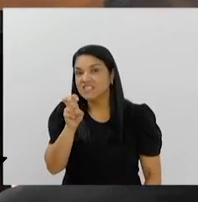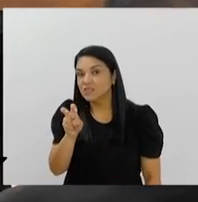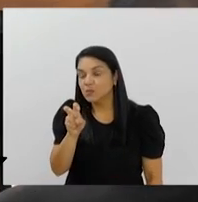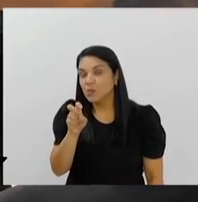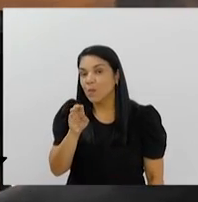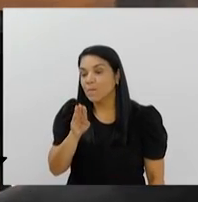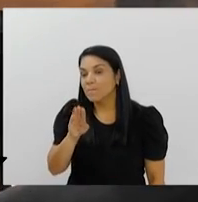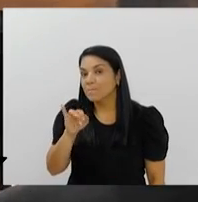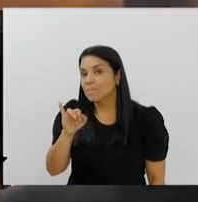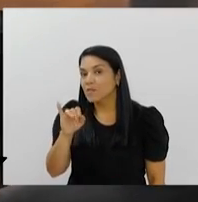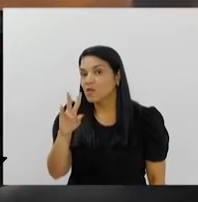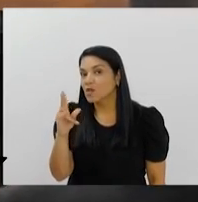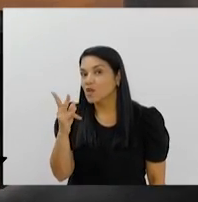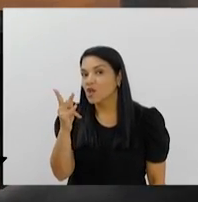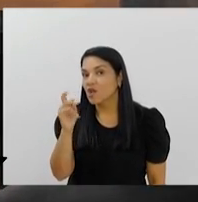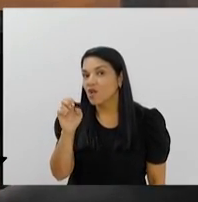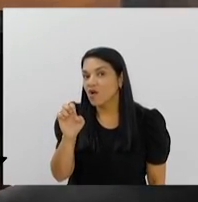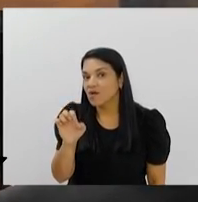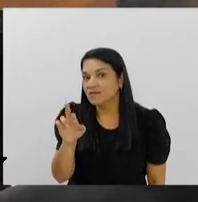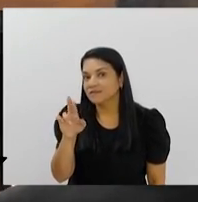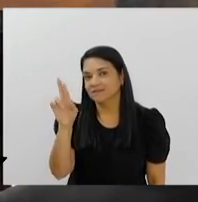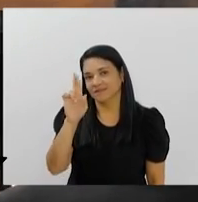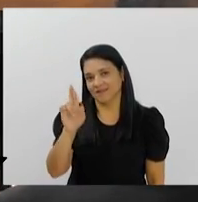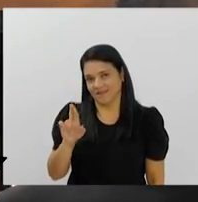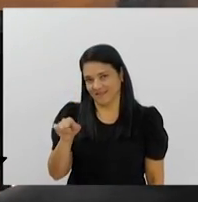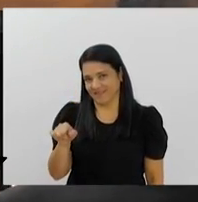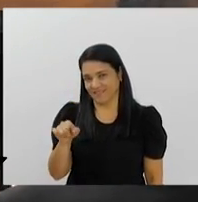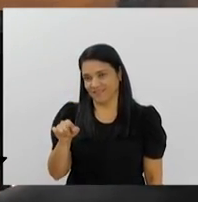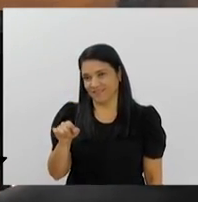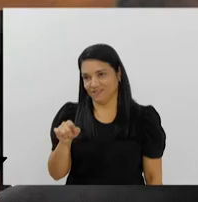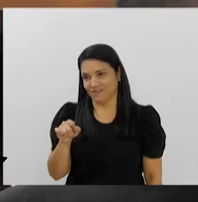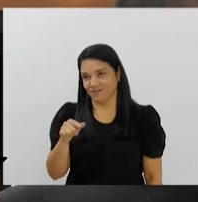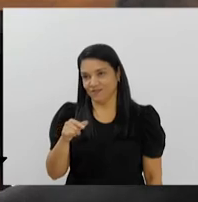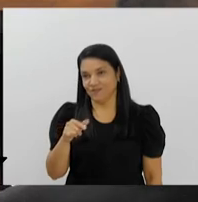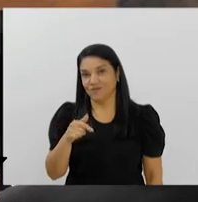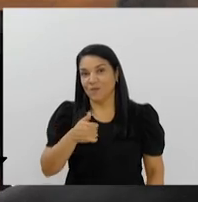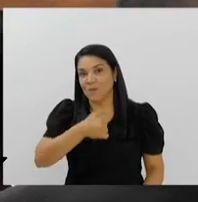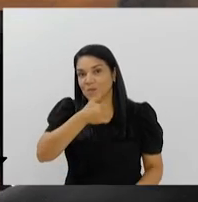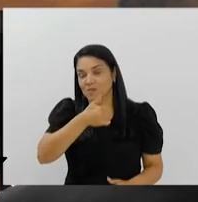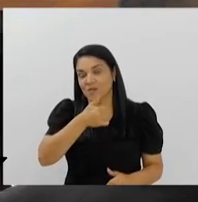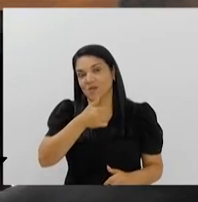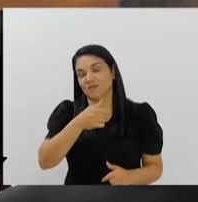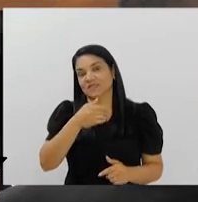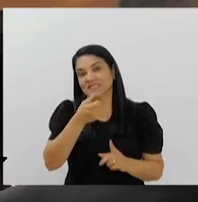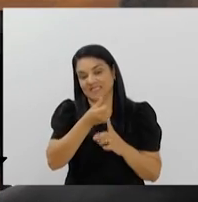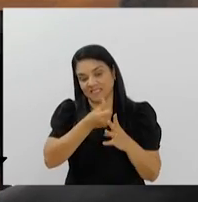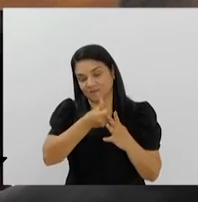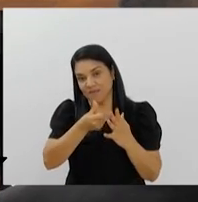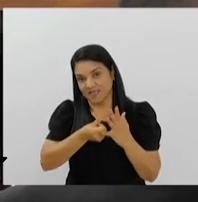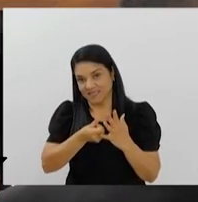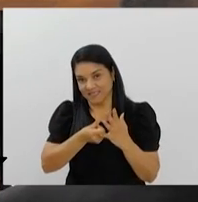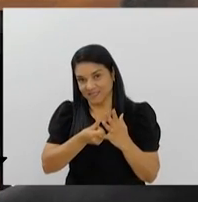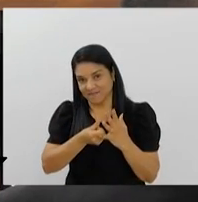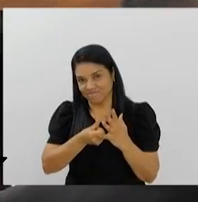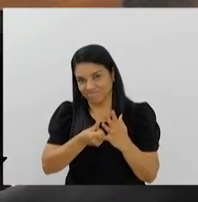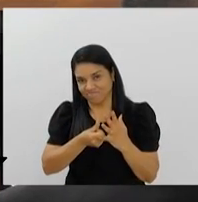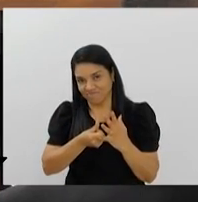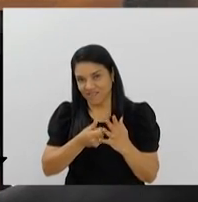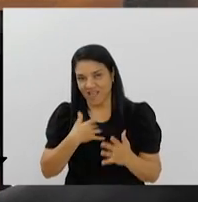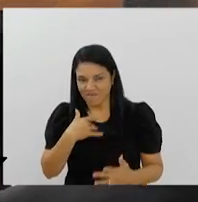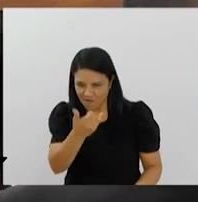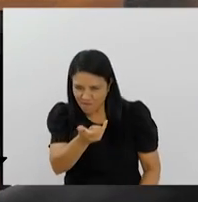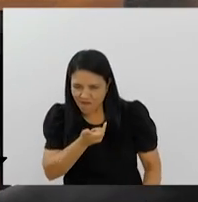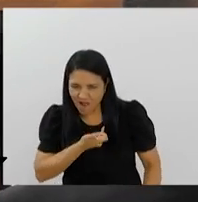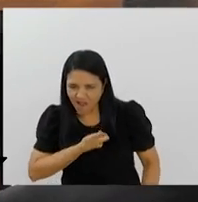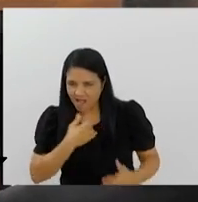semestre e ainda vem aqui já vieram uns alguns dizer que tá tendo prejuízo tá aqui ó Isso é a Globo planos de